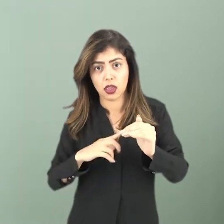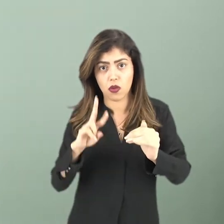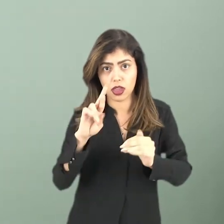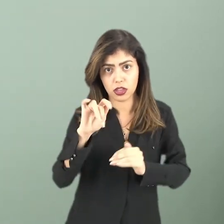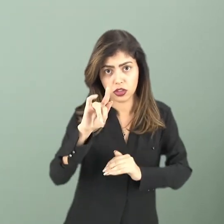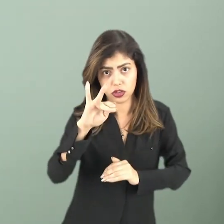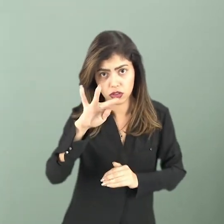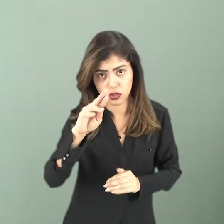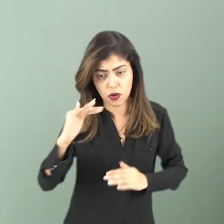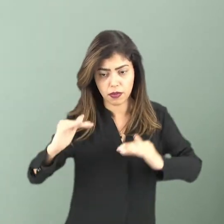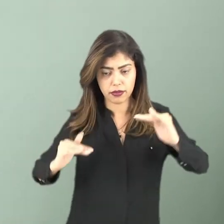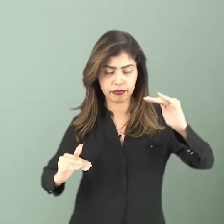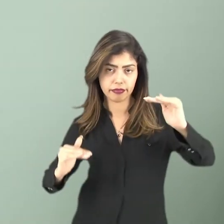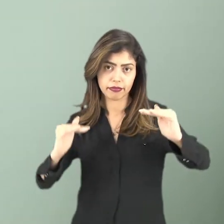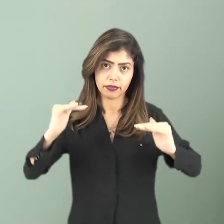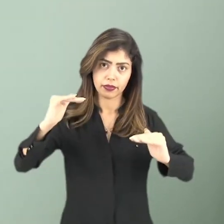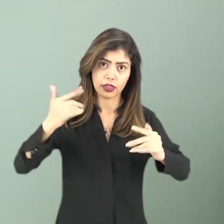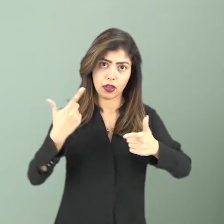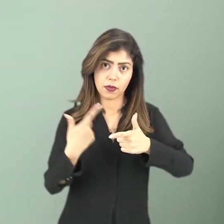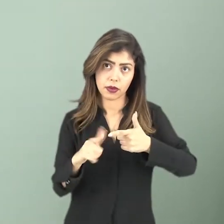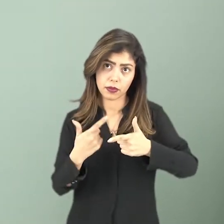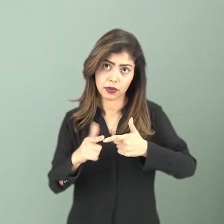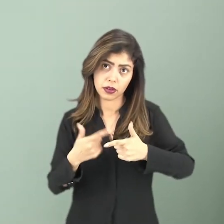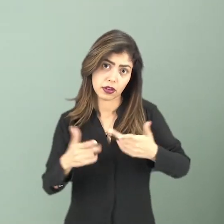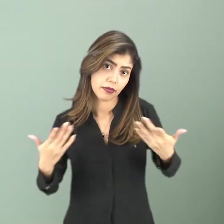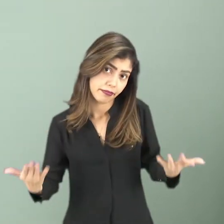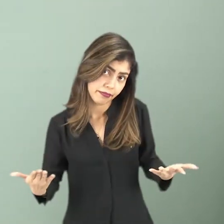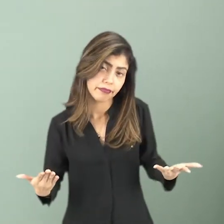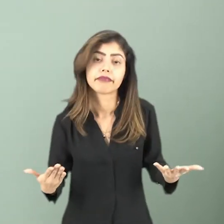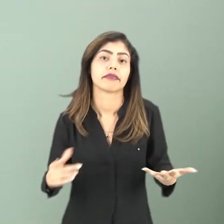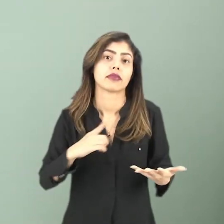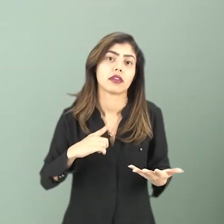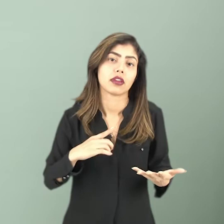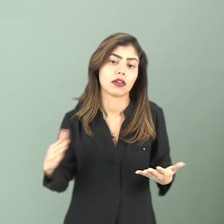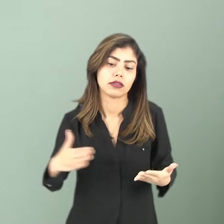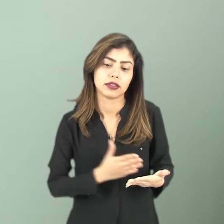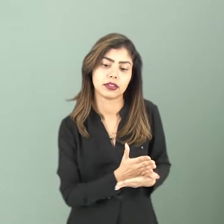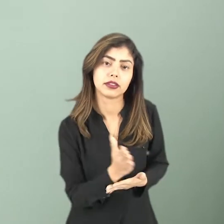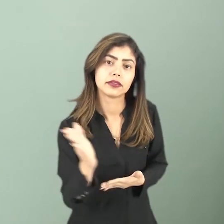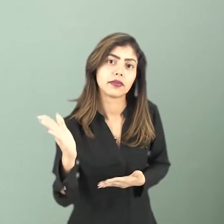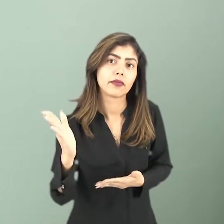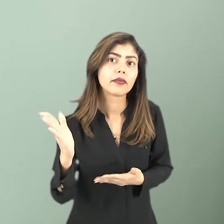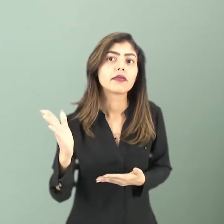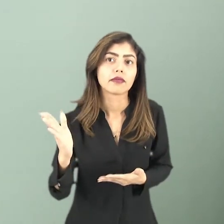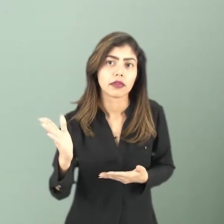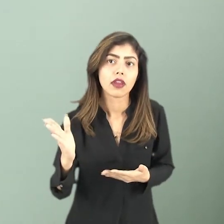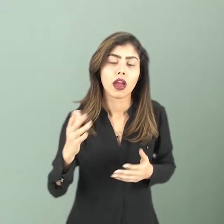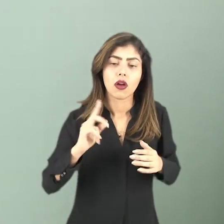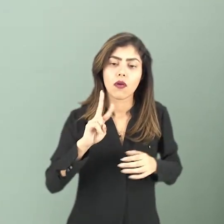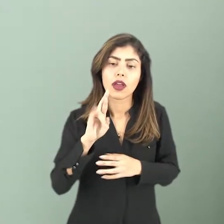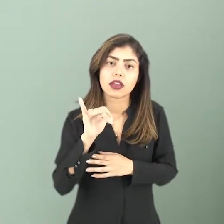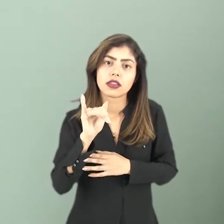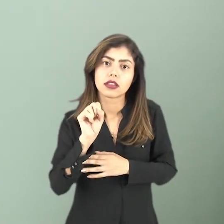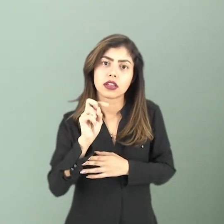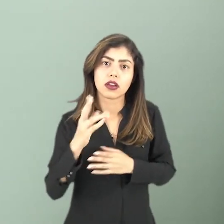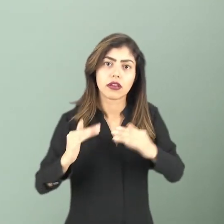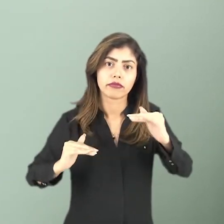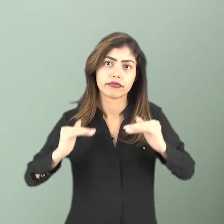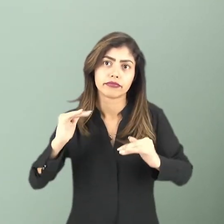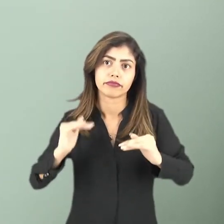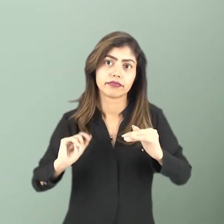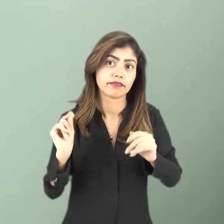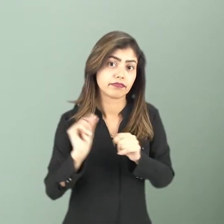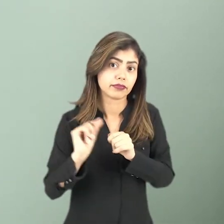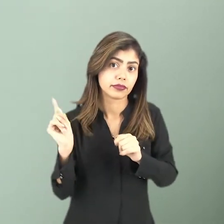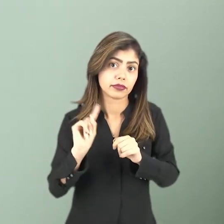ali para equilibrar, mas digamos que dá um problema ali naquele resistor, ou acontece um desvio. Então, o resistor que estava causando esse equilíbrio não estará